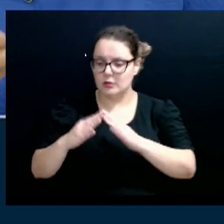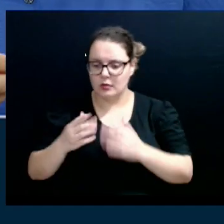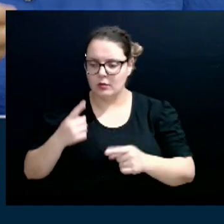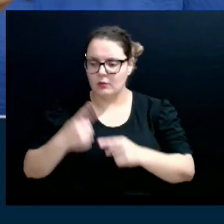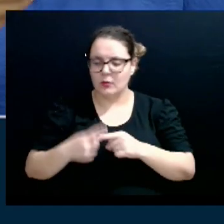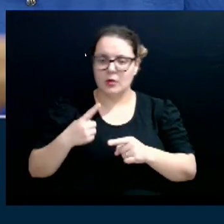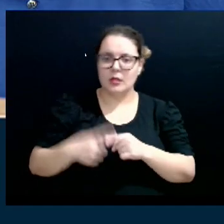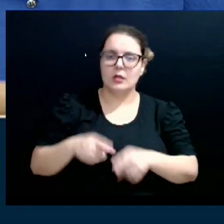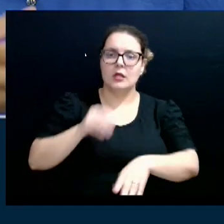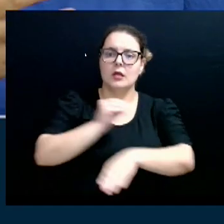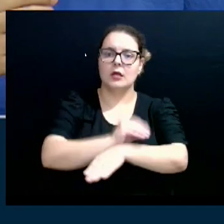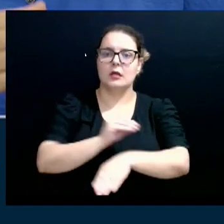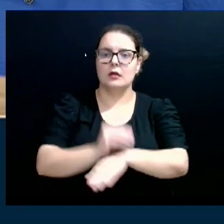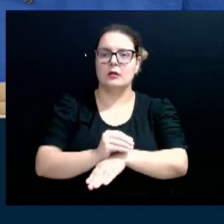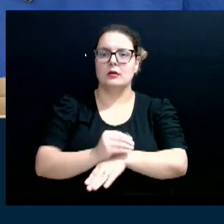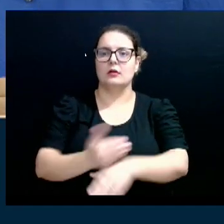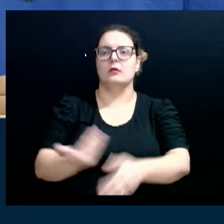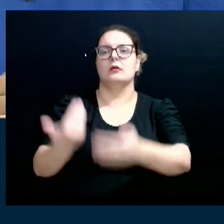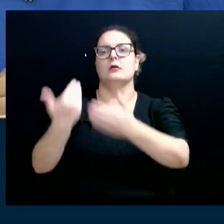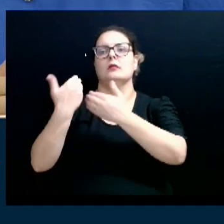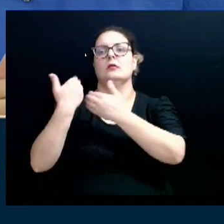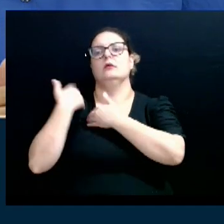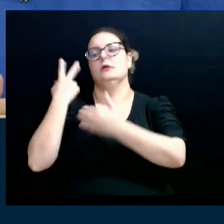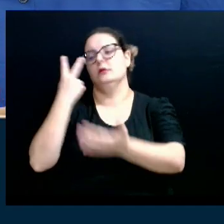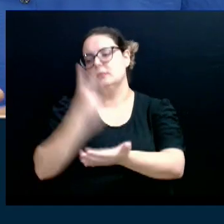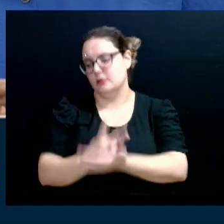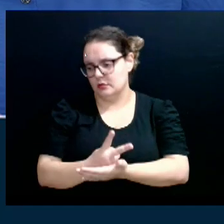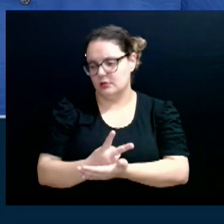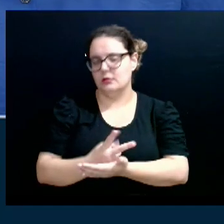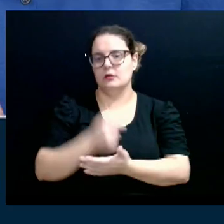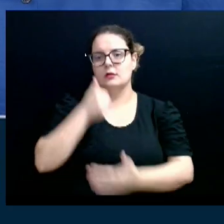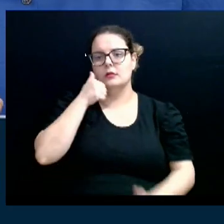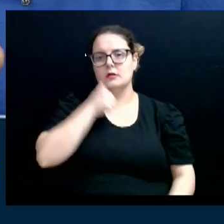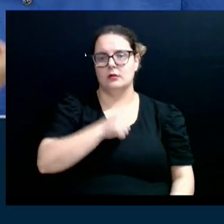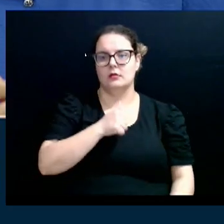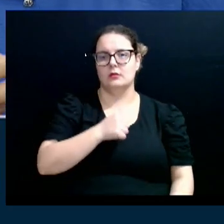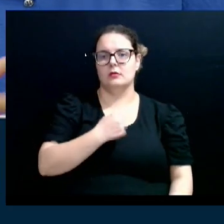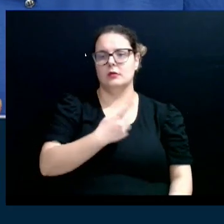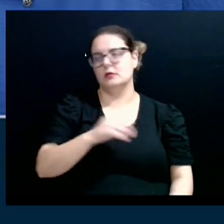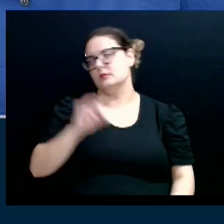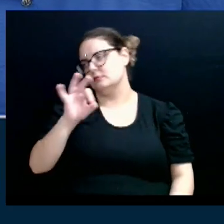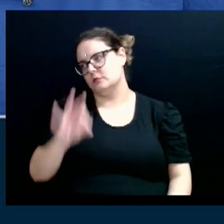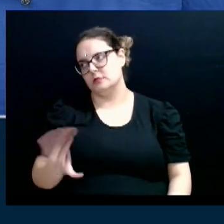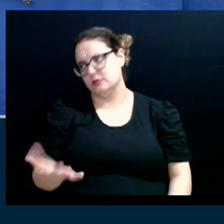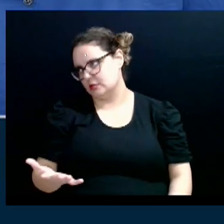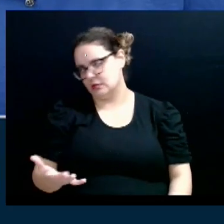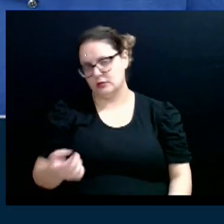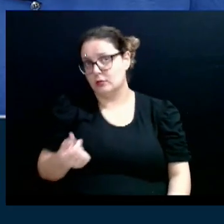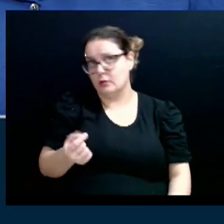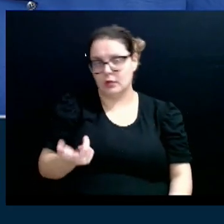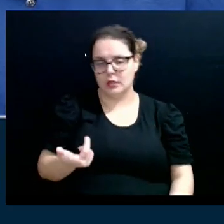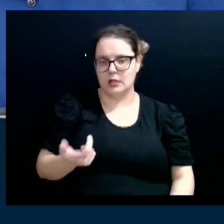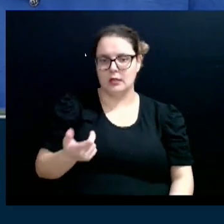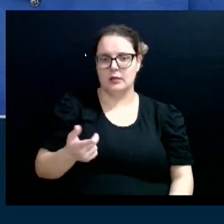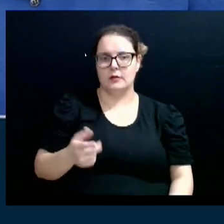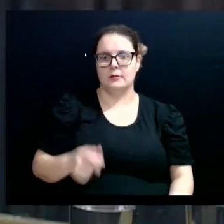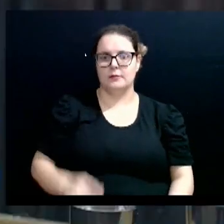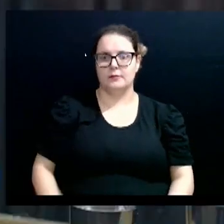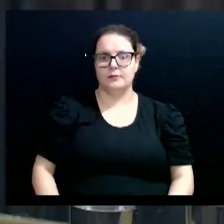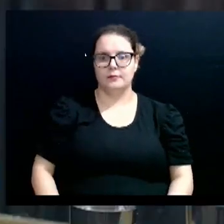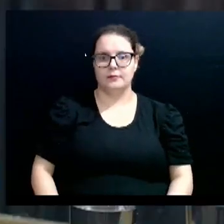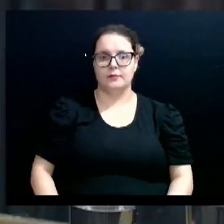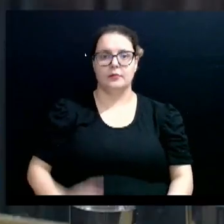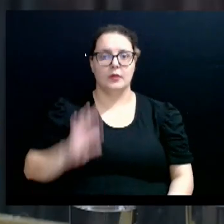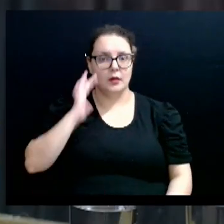cuidado cai quase 100% sobre a mulher? É a mulher que cuida. O que que Eu acho que tem um acontece? pouco de tudo, né, tem da